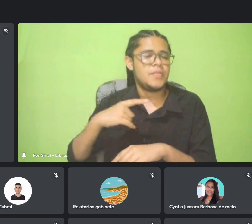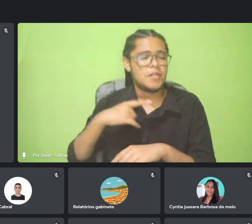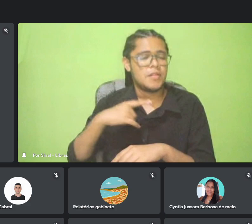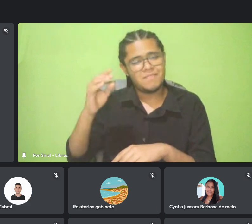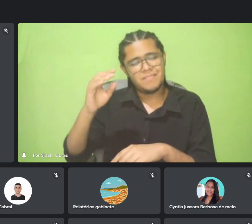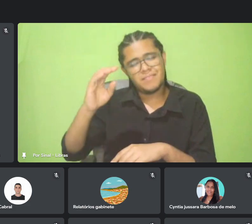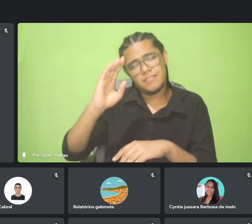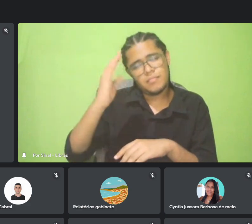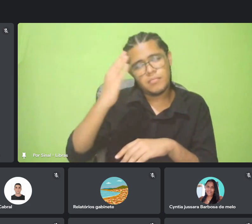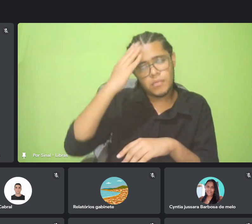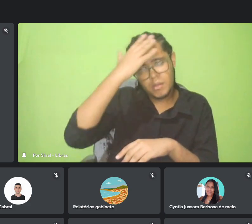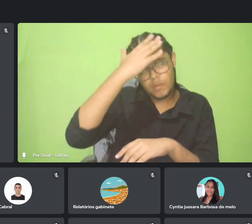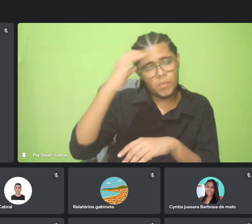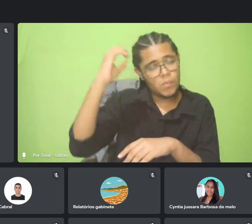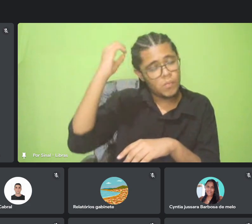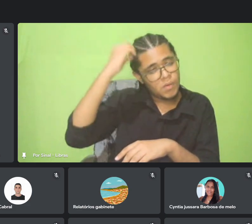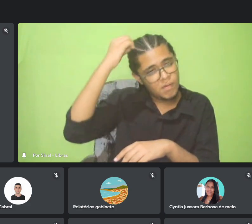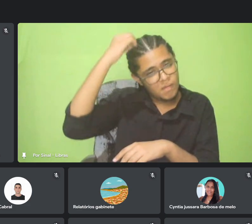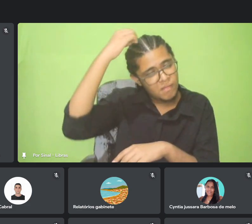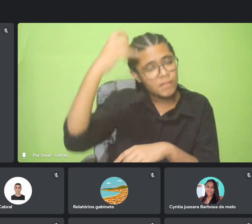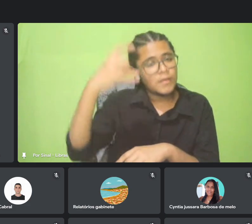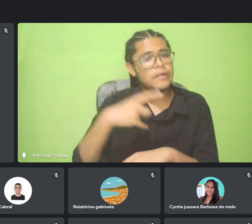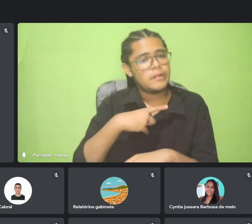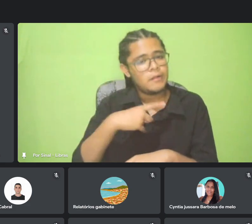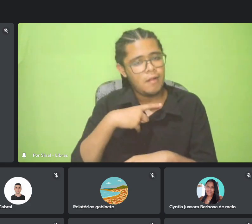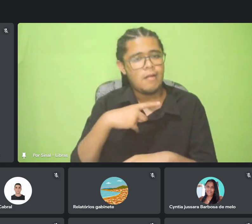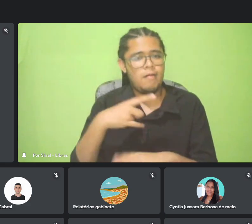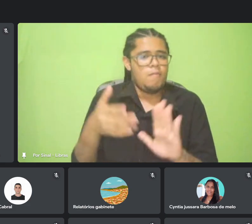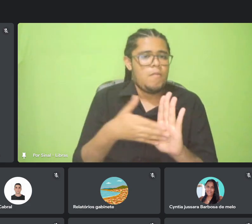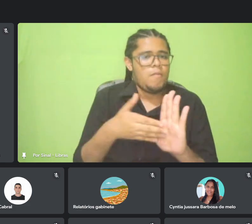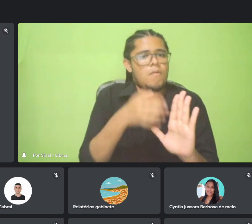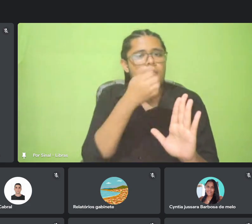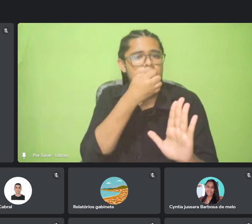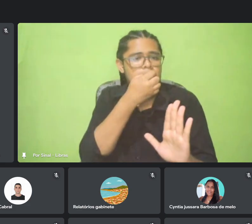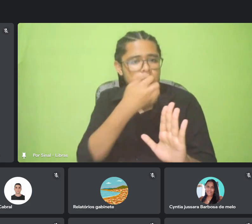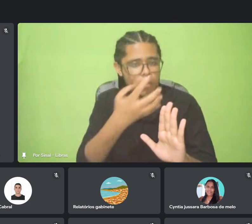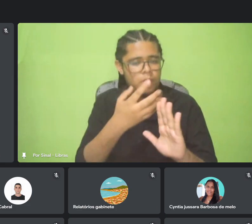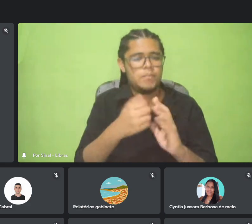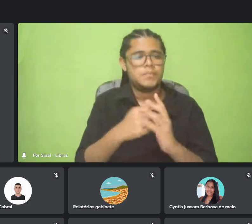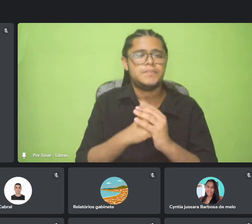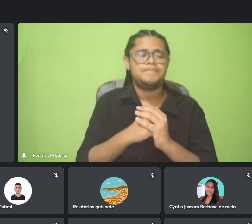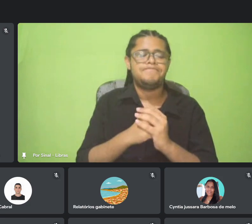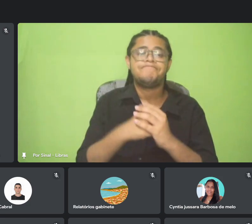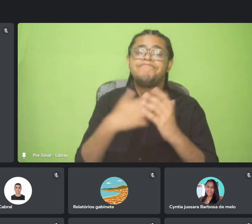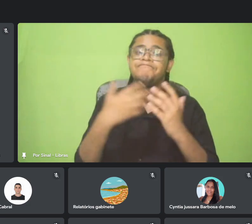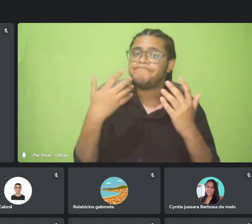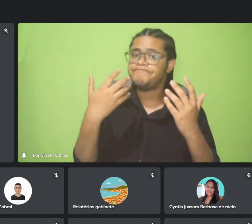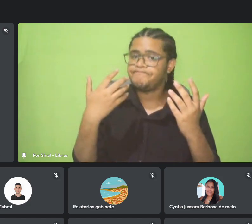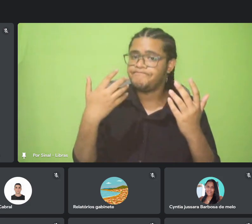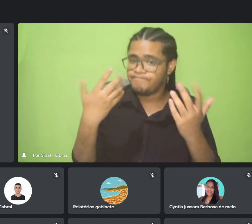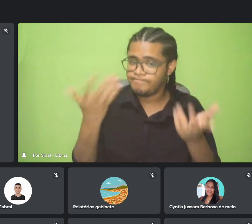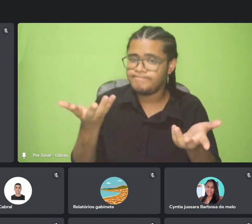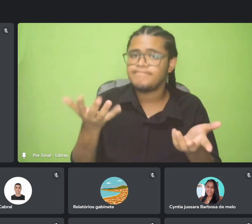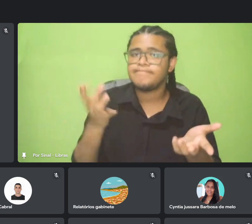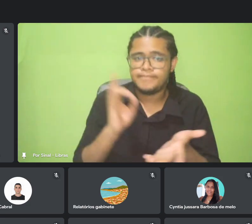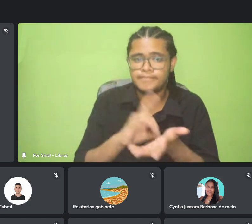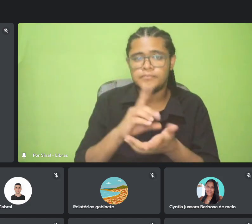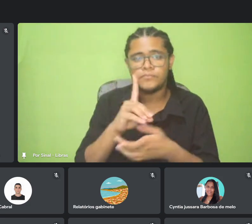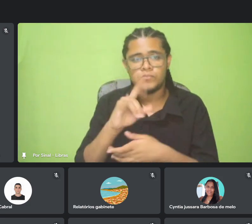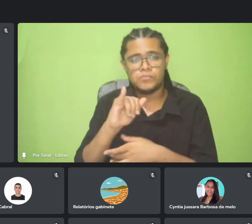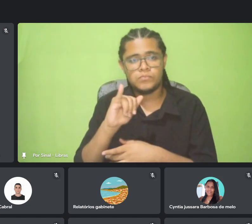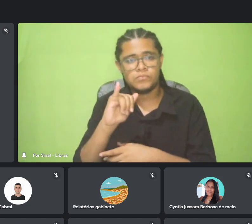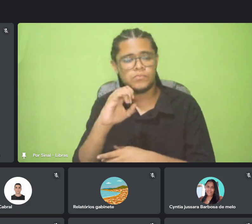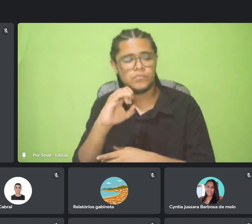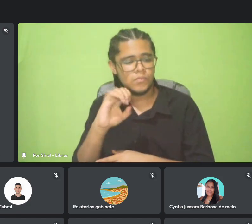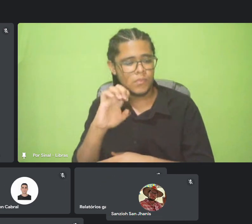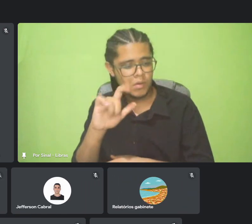Obrigada, Diego. Então, Diego trouxe uma contextualização de questões que vão além da cultura em si, mas também um pouco da história da marcha,